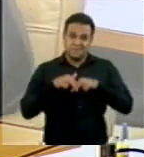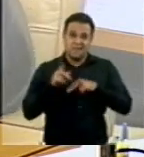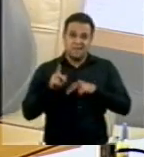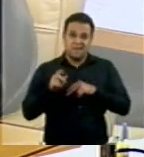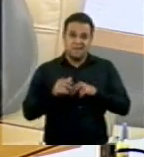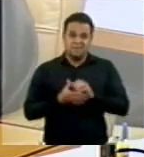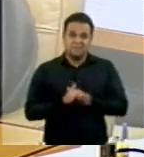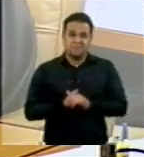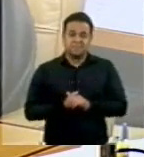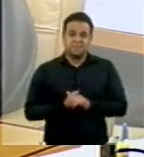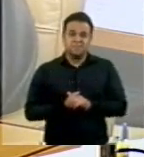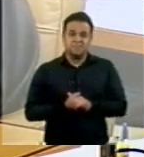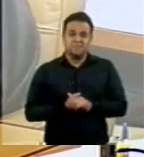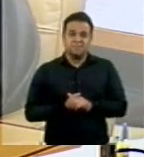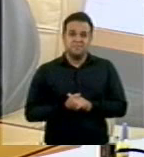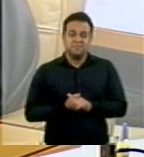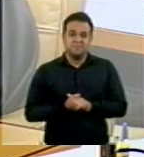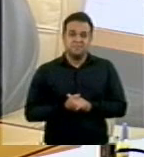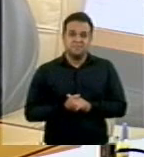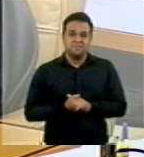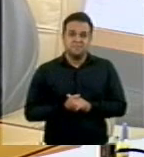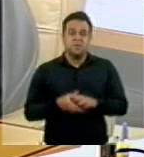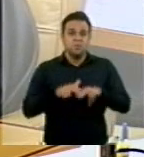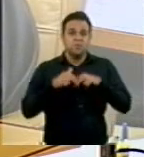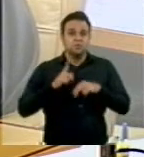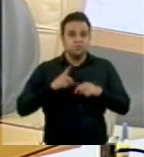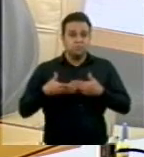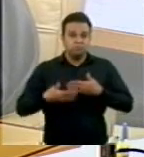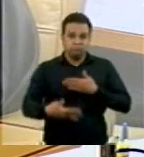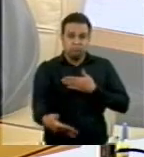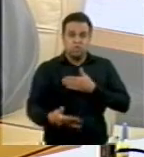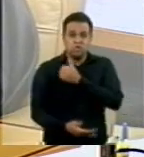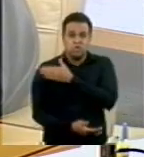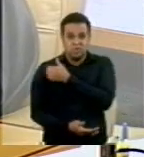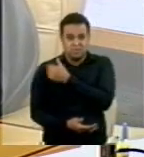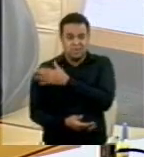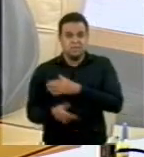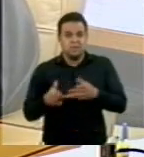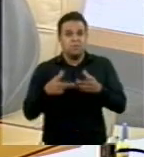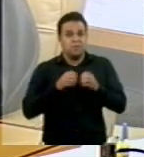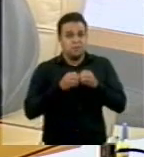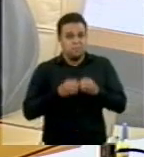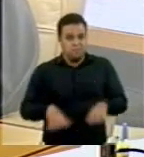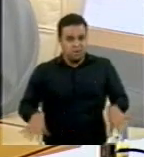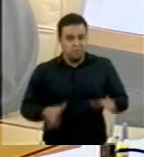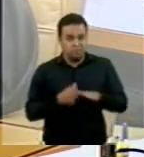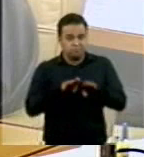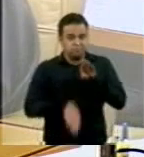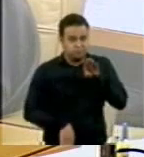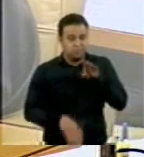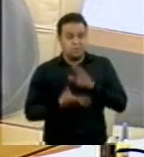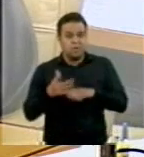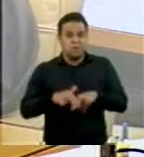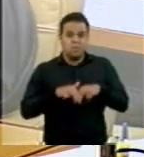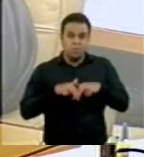que possuam, na sua dimensão de discriminação indireta, consequências desproporcionais. E é